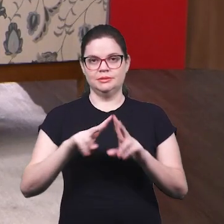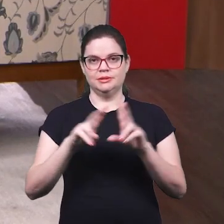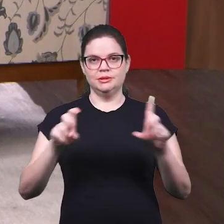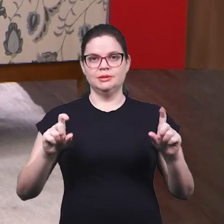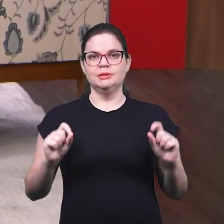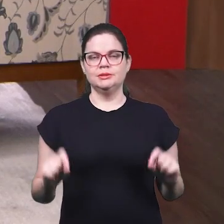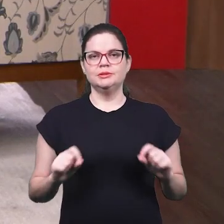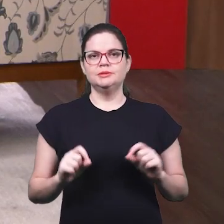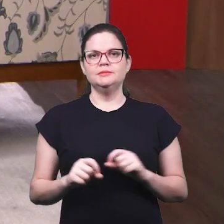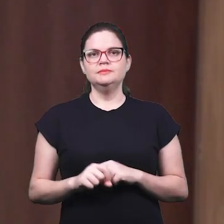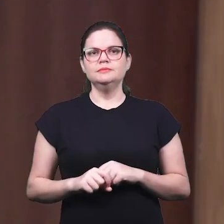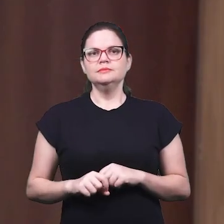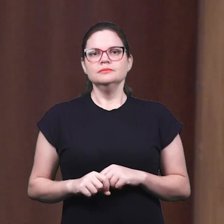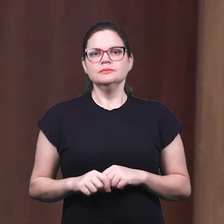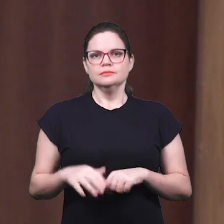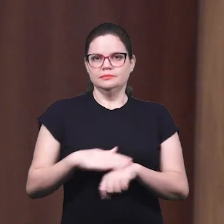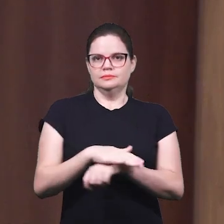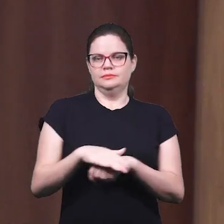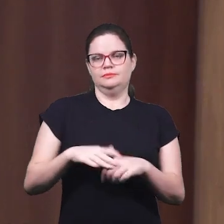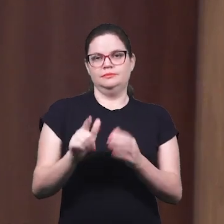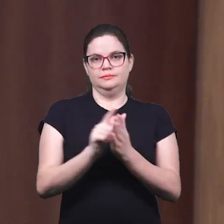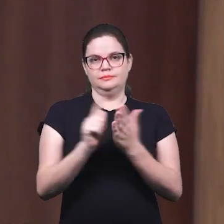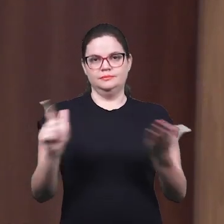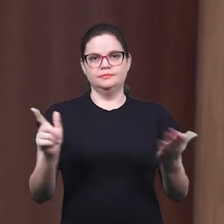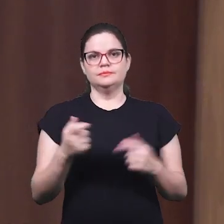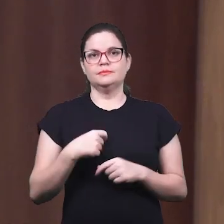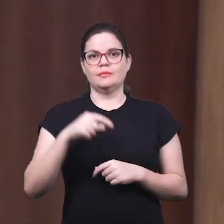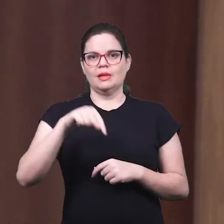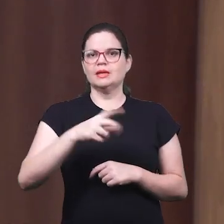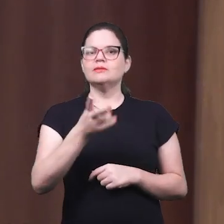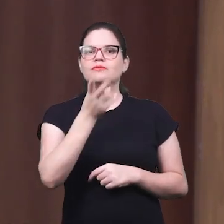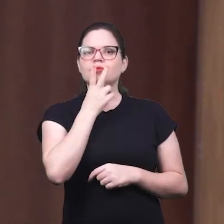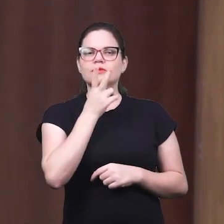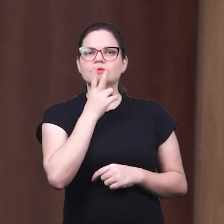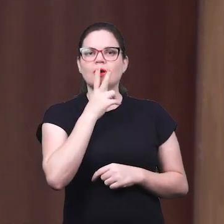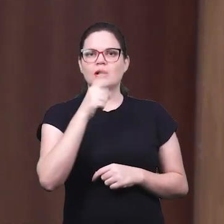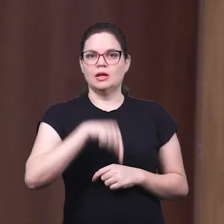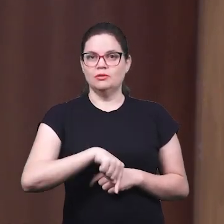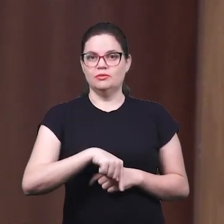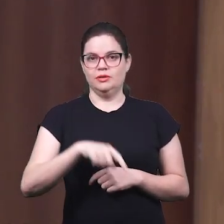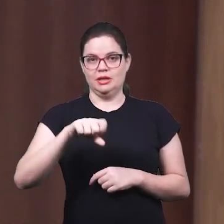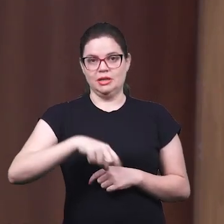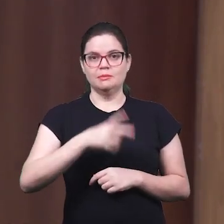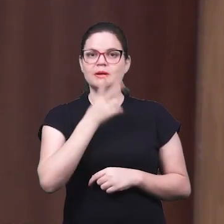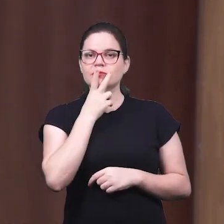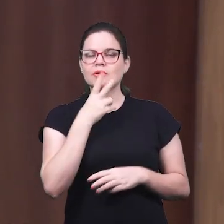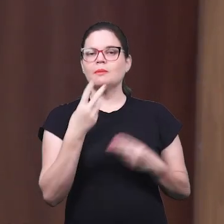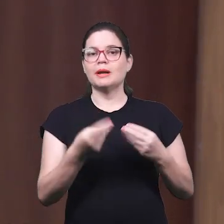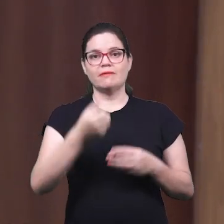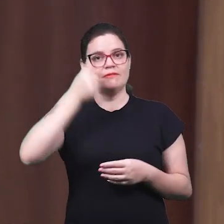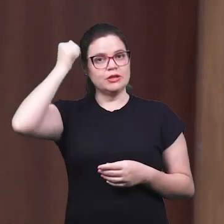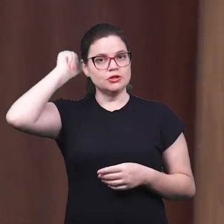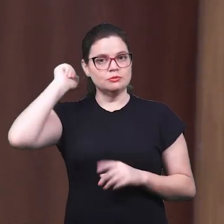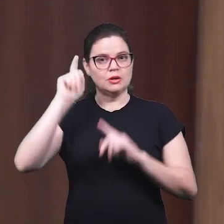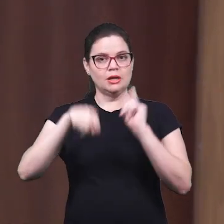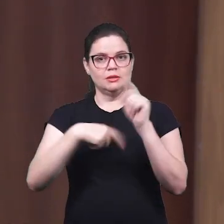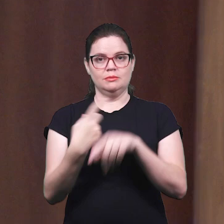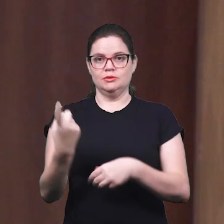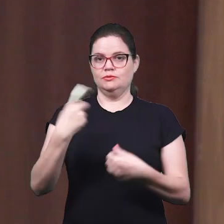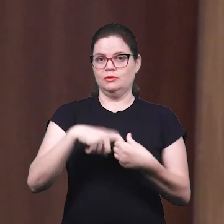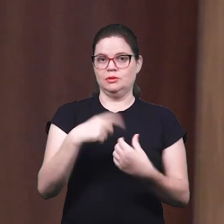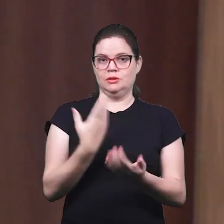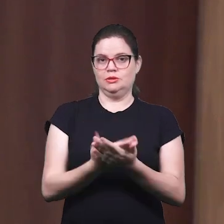Doria, eu tenho um fato importante para dizer, que é o seguinte, eu vim para Vitória para fazer um vestibular e voltar. E estudar em